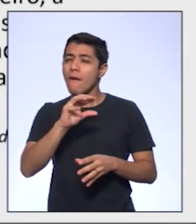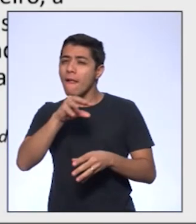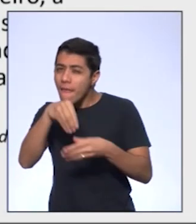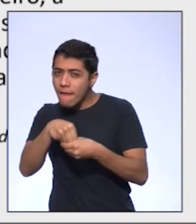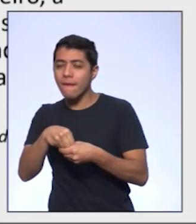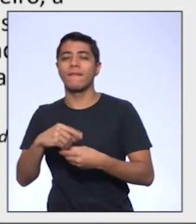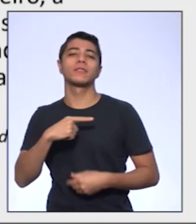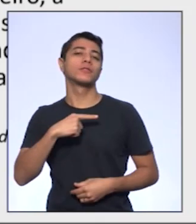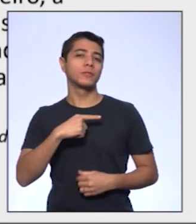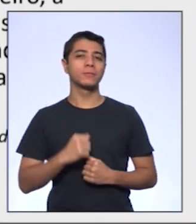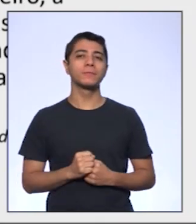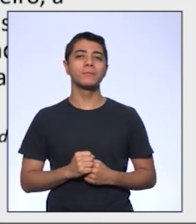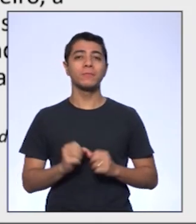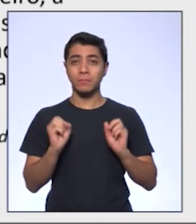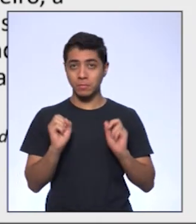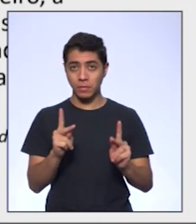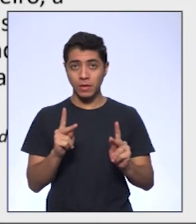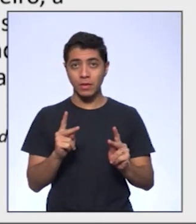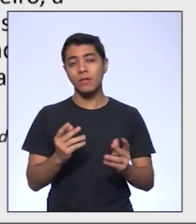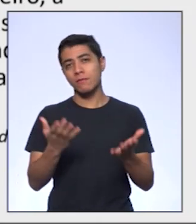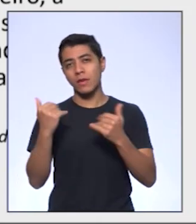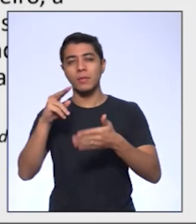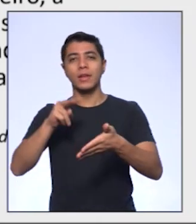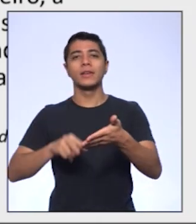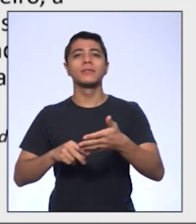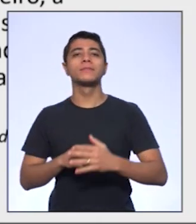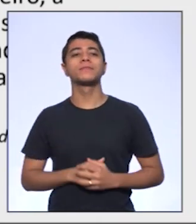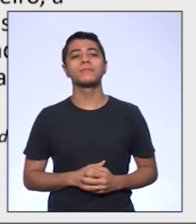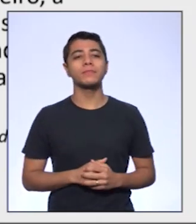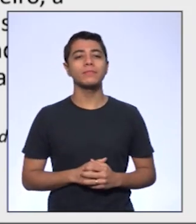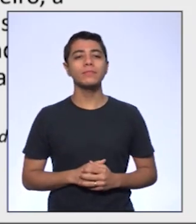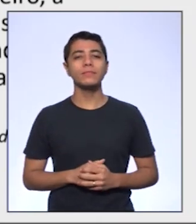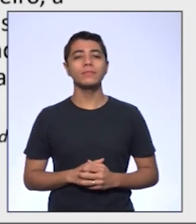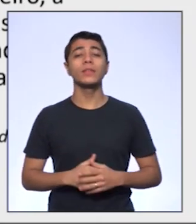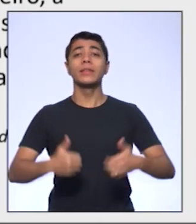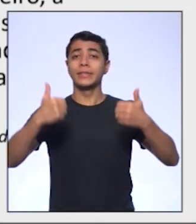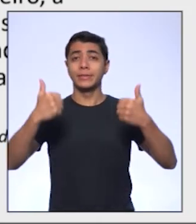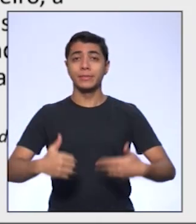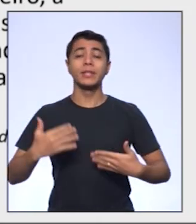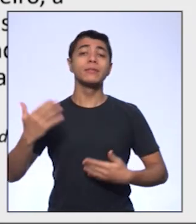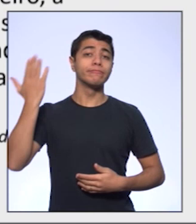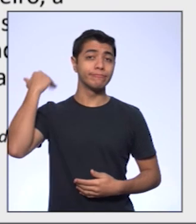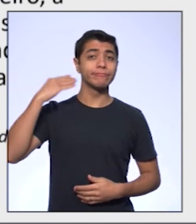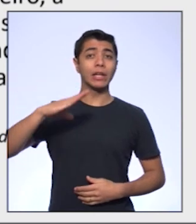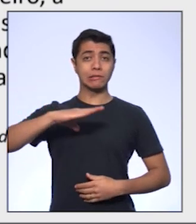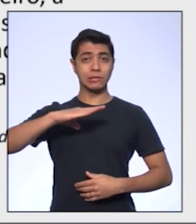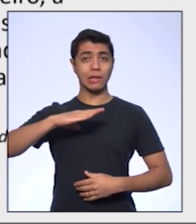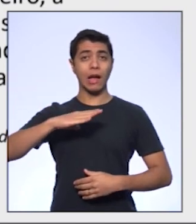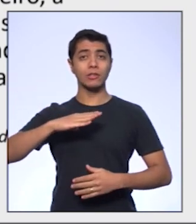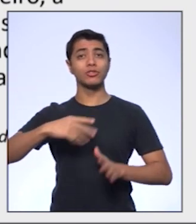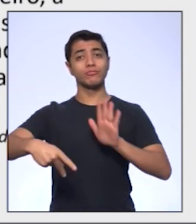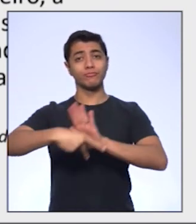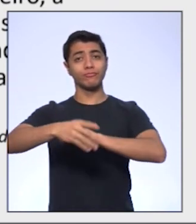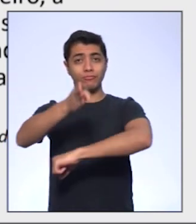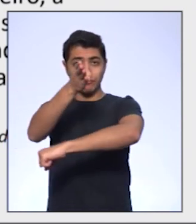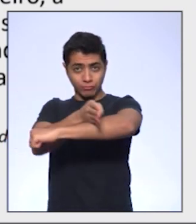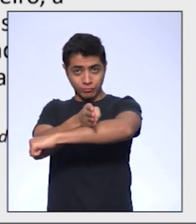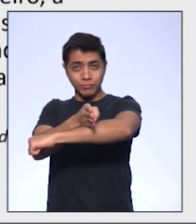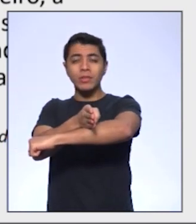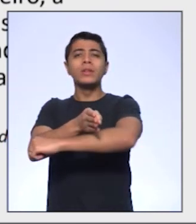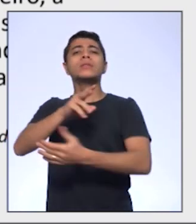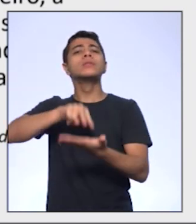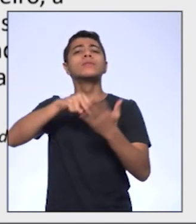Seguinte, a cidade medieval é, antes de mais nada, uma sociedade da abundância, olha só que